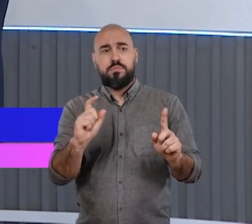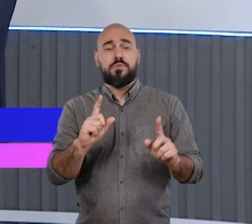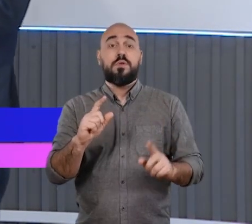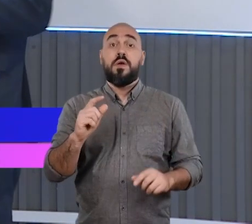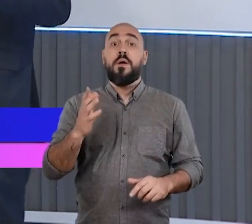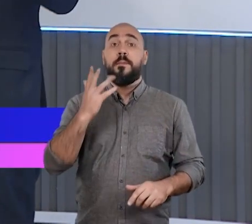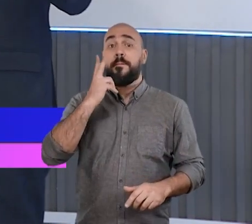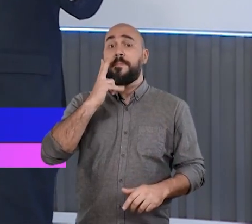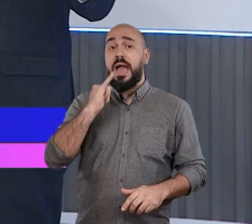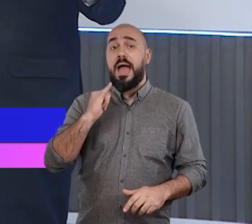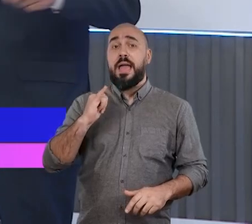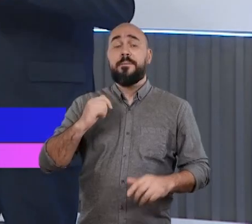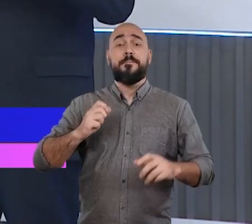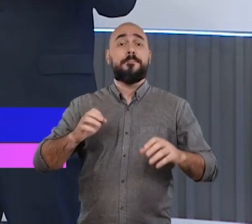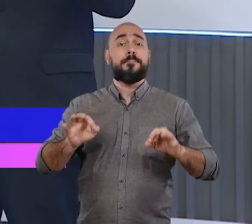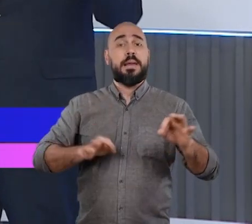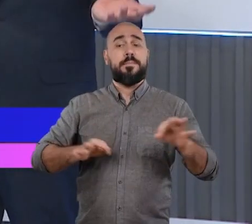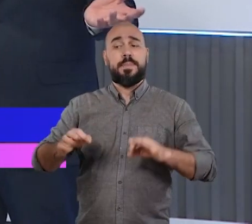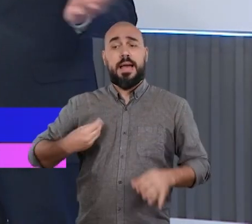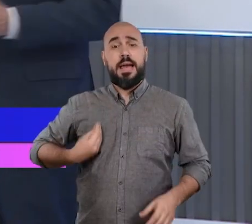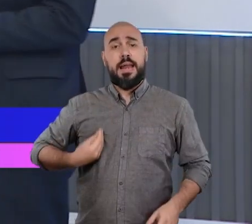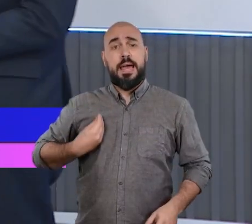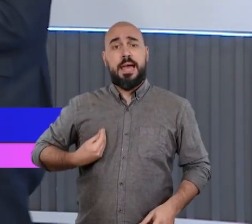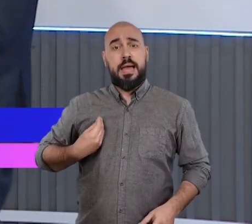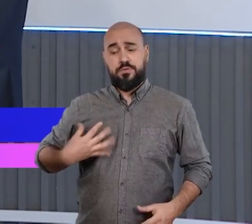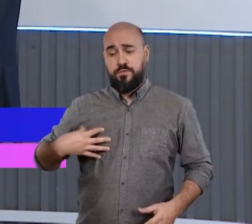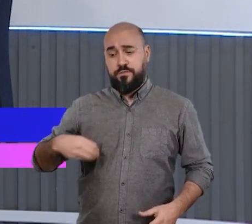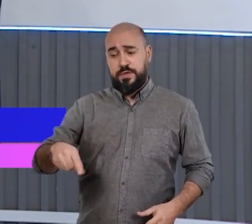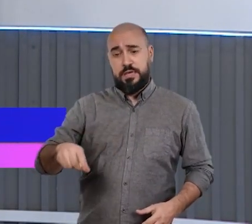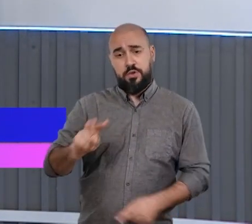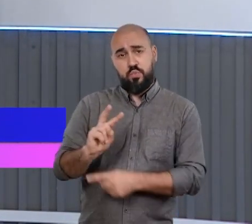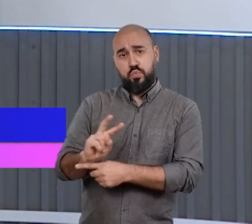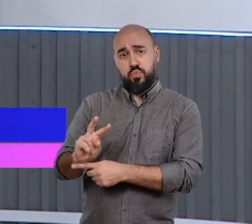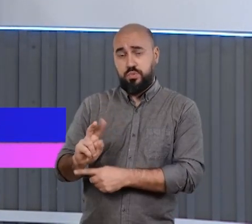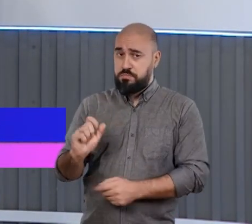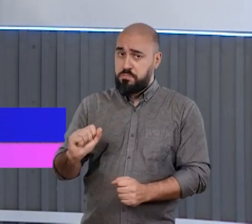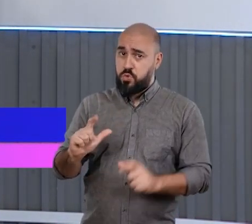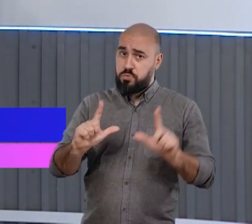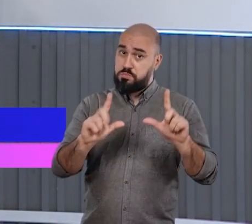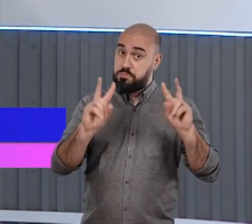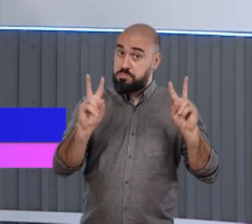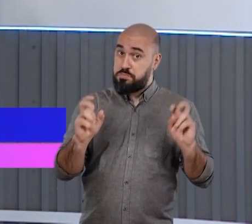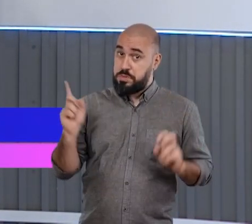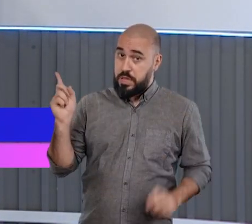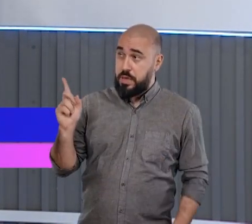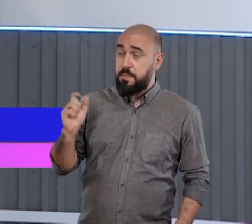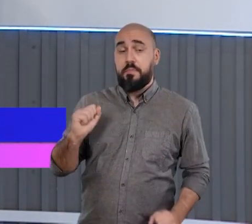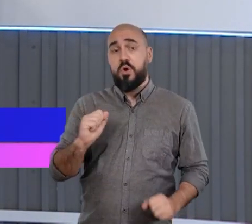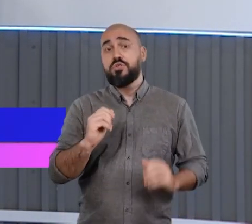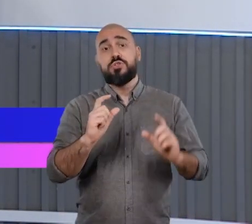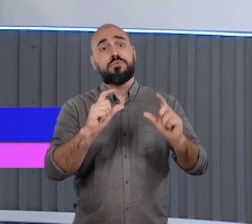caráter. Você escolhe, você pode escolher o Eu Creio ou qualquer outro estudo que nós temos à disposição e você decide se quer